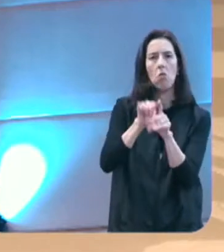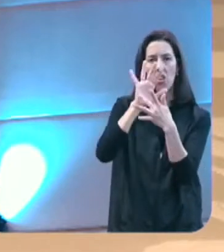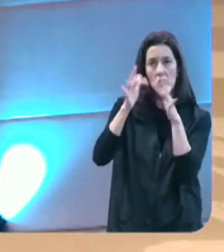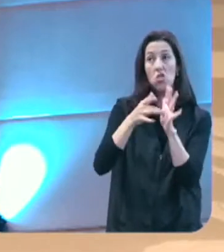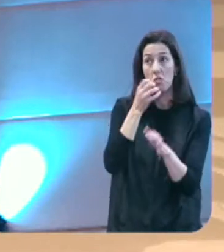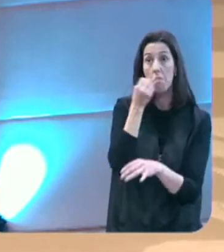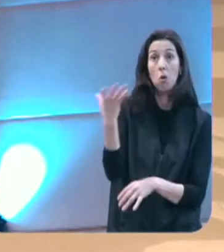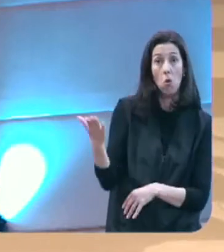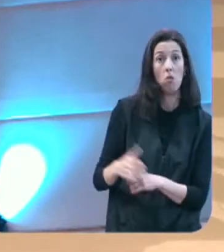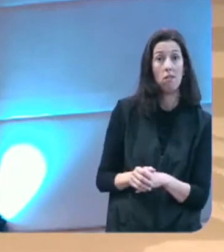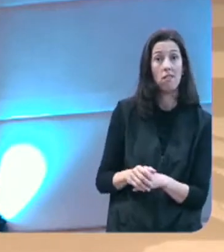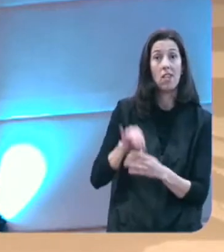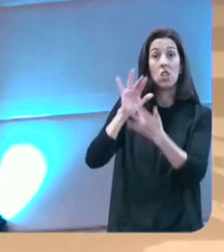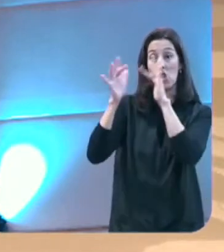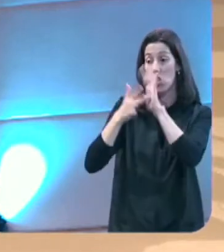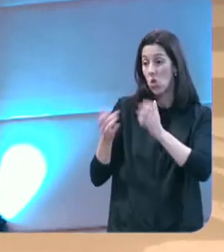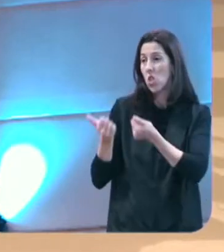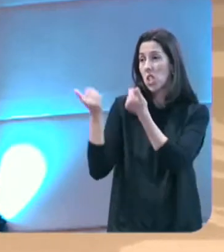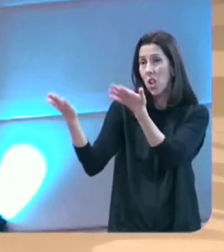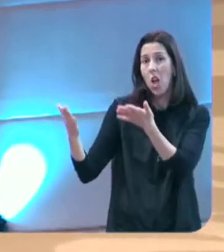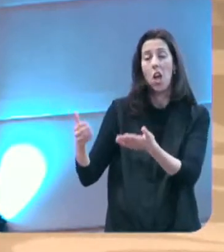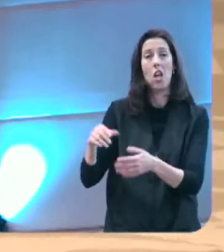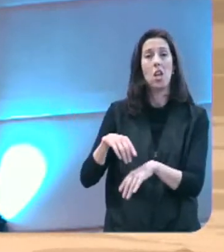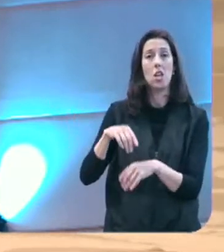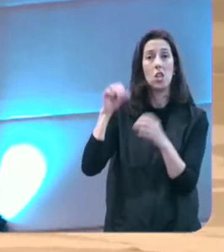Há uns anos,